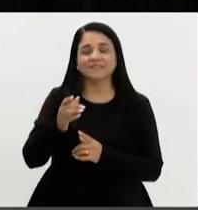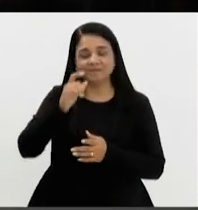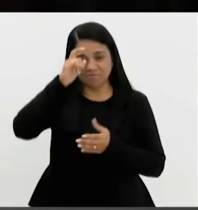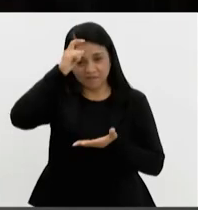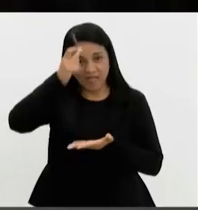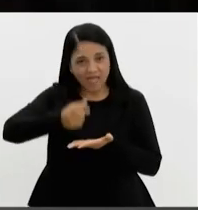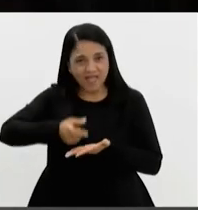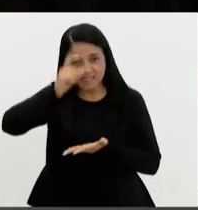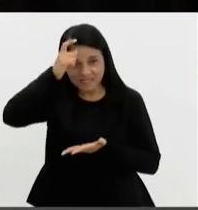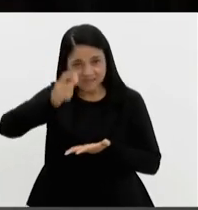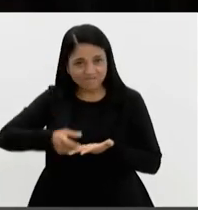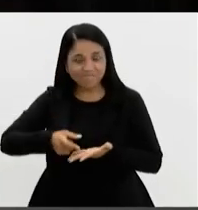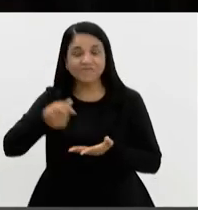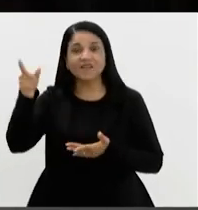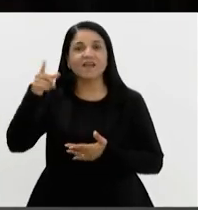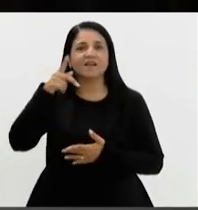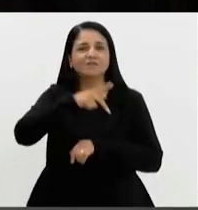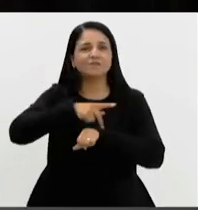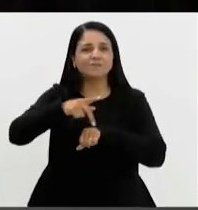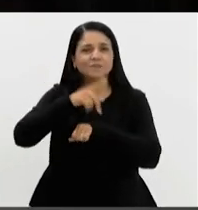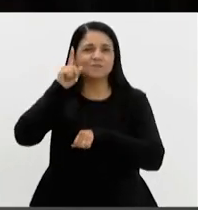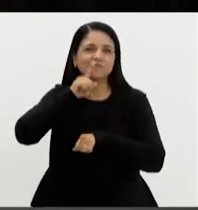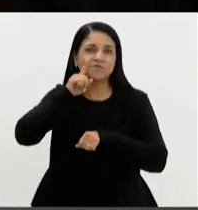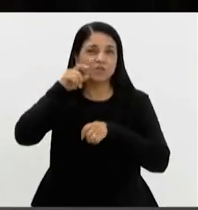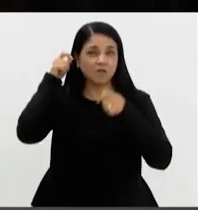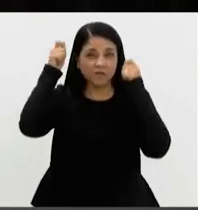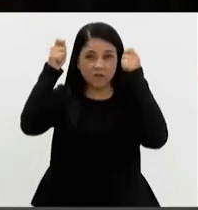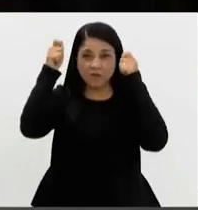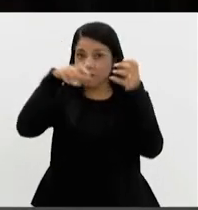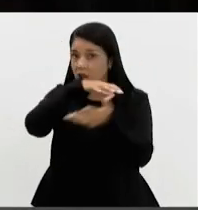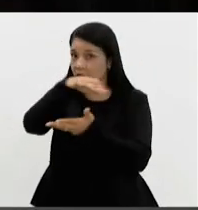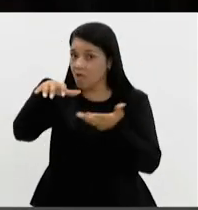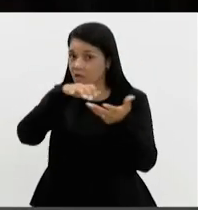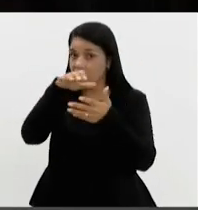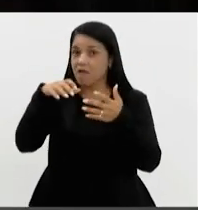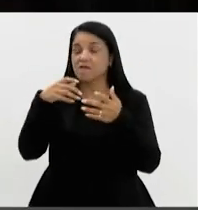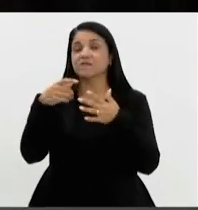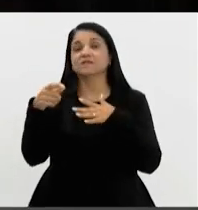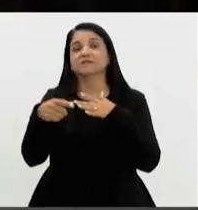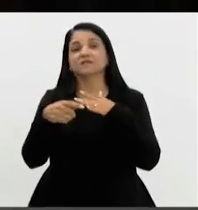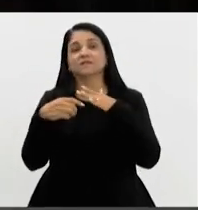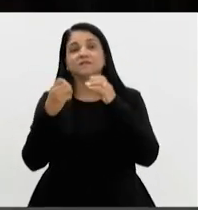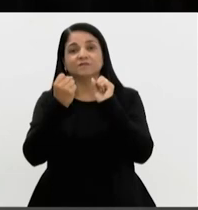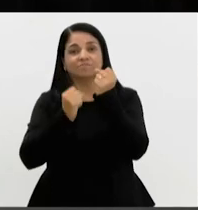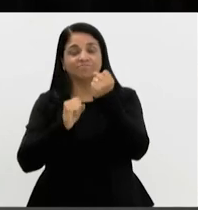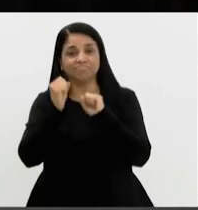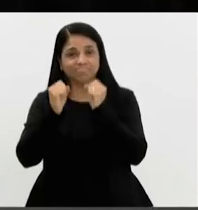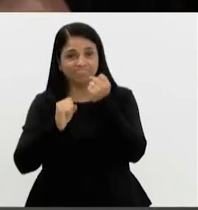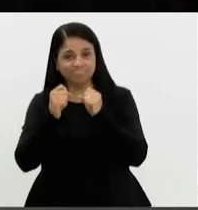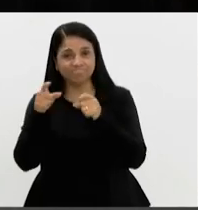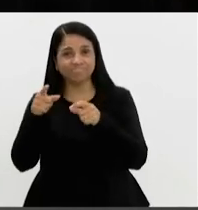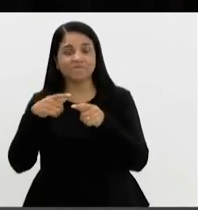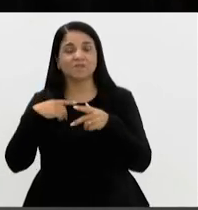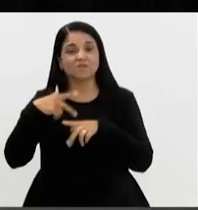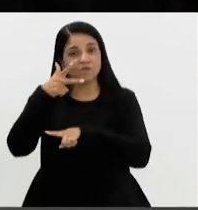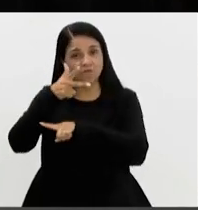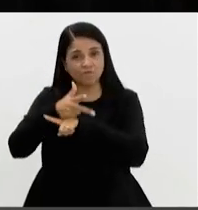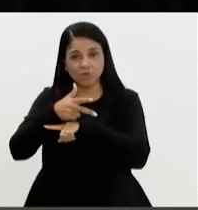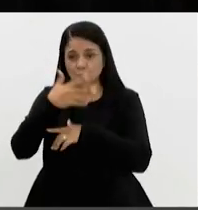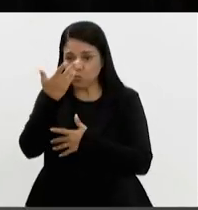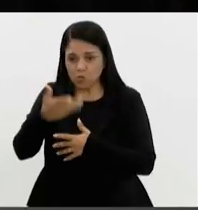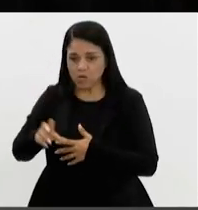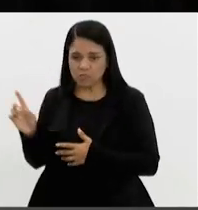eh nos Estados Unidos recentemente tivemos greve eh da indústria cinematográfica porque os atores não queriam ser